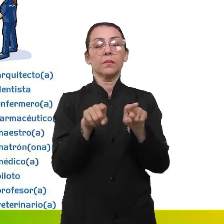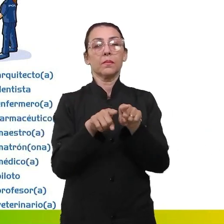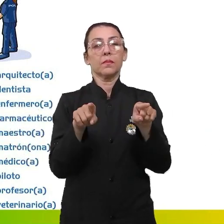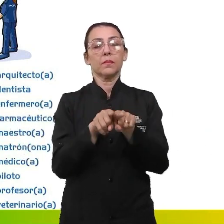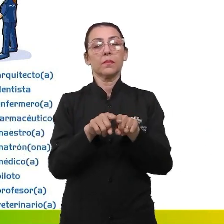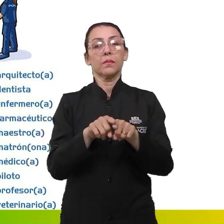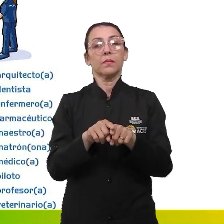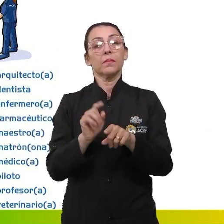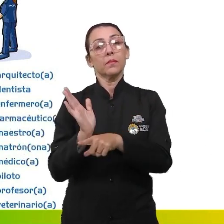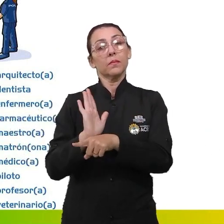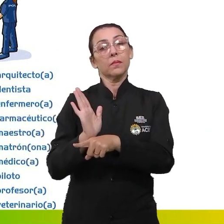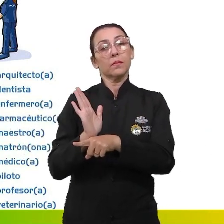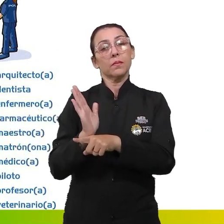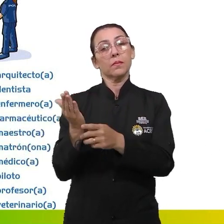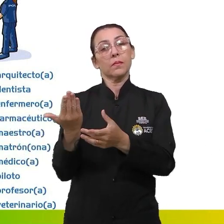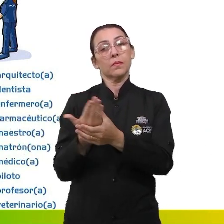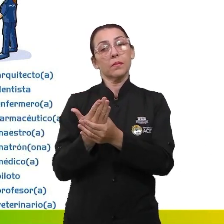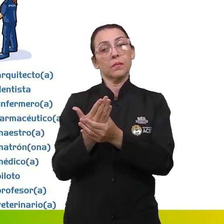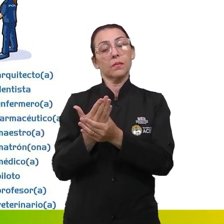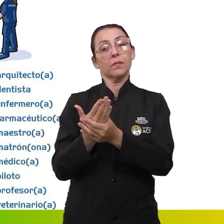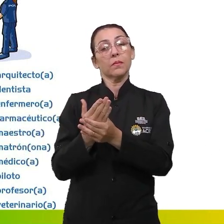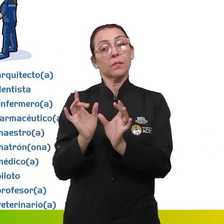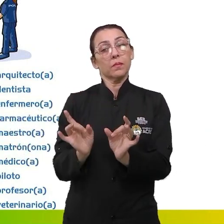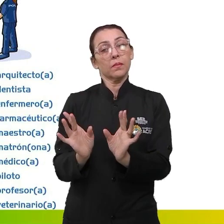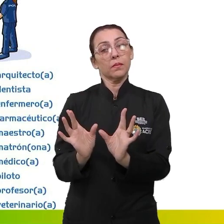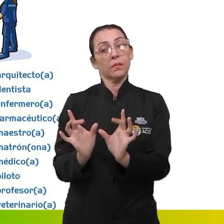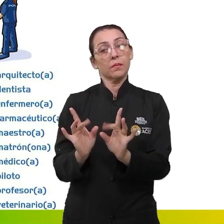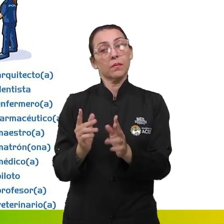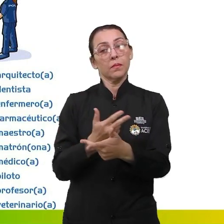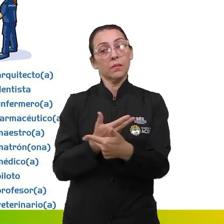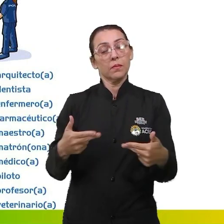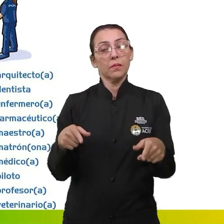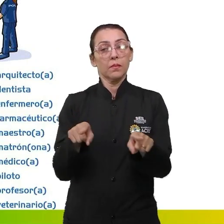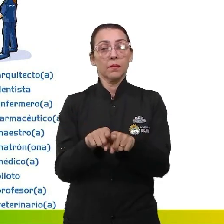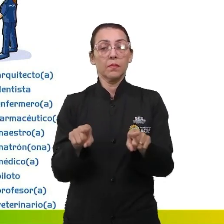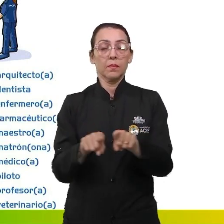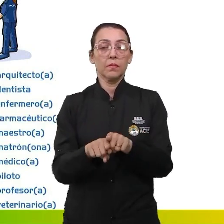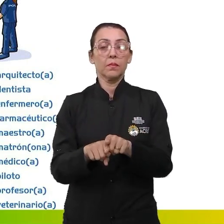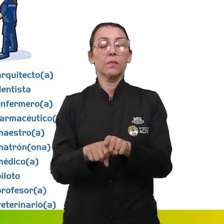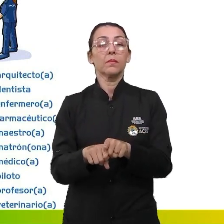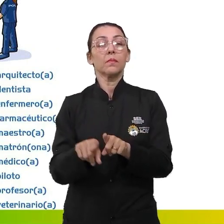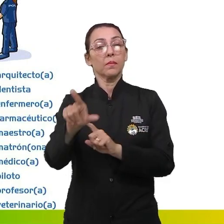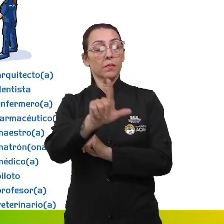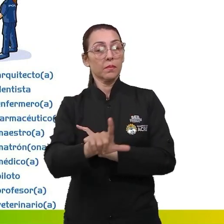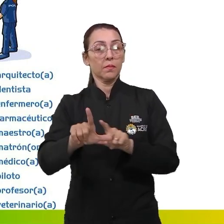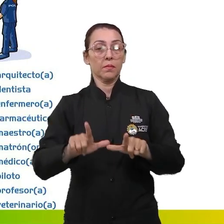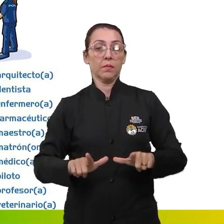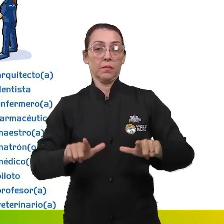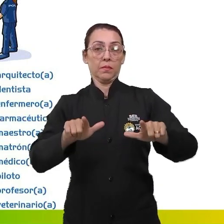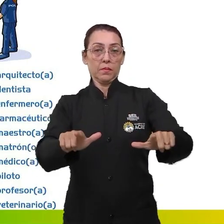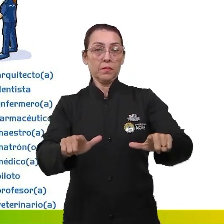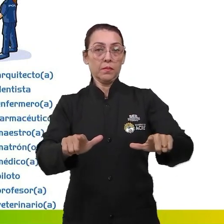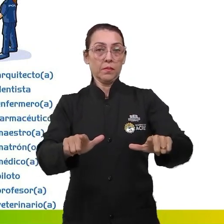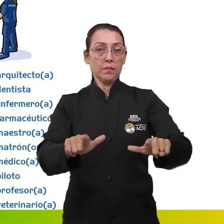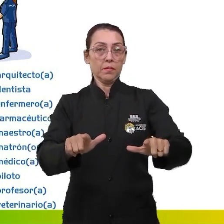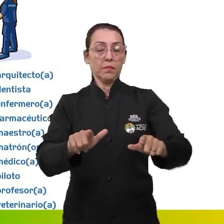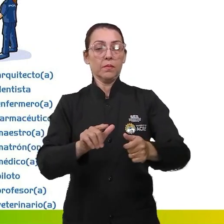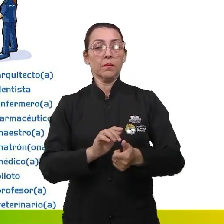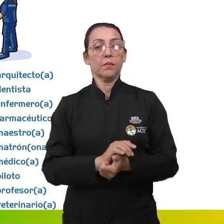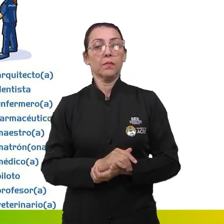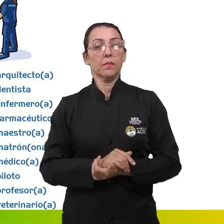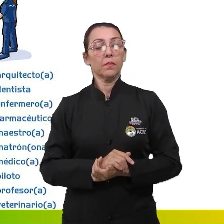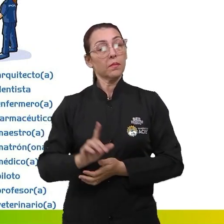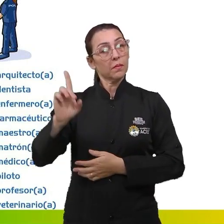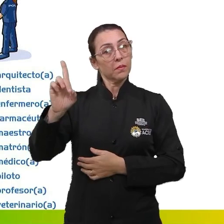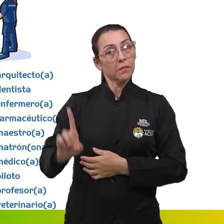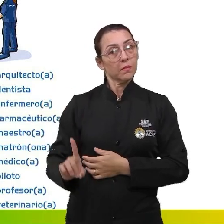Aí temos taxista, profissional autônomo, vendedor. Dentro das formações literárias, no lado